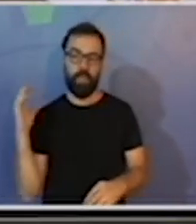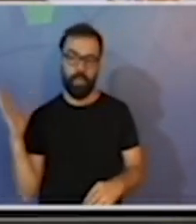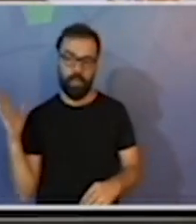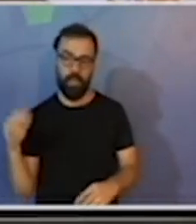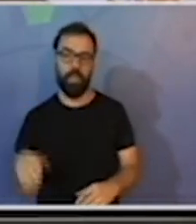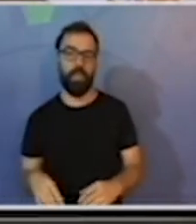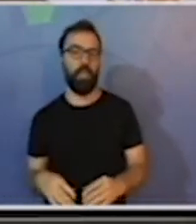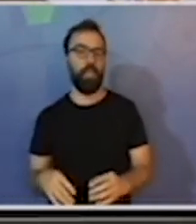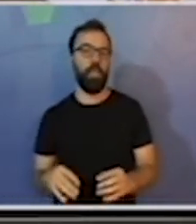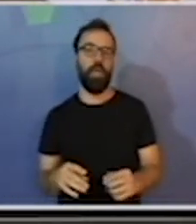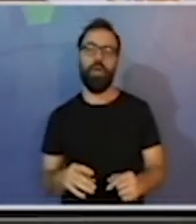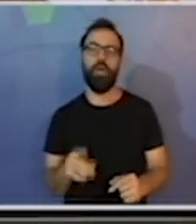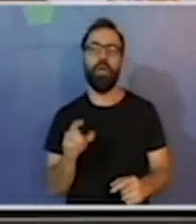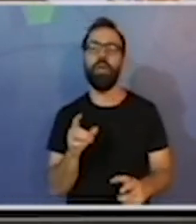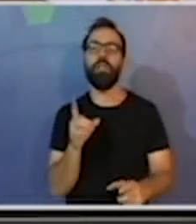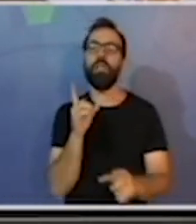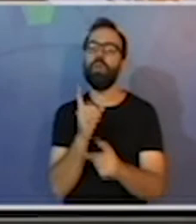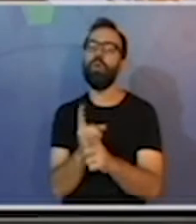discurso